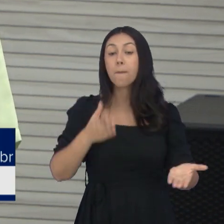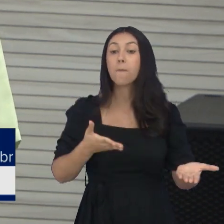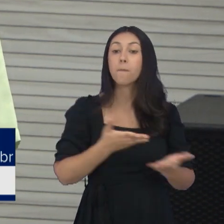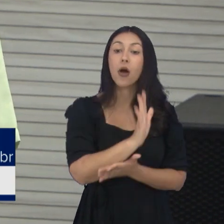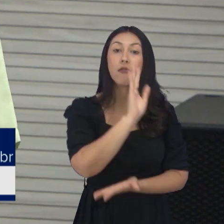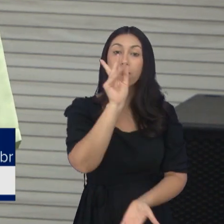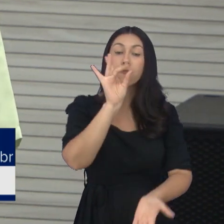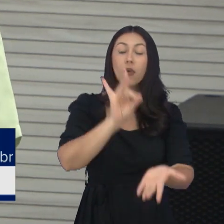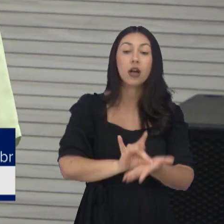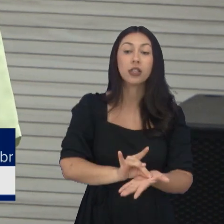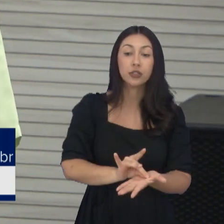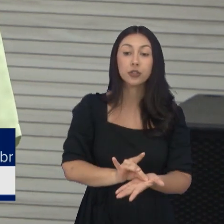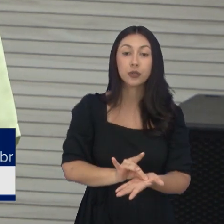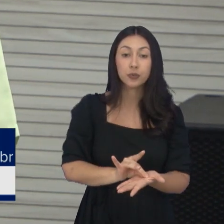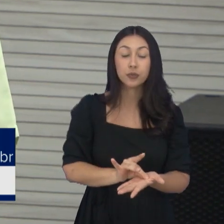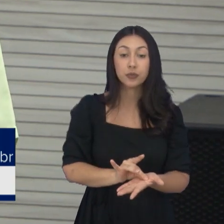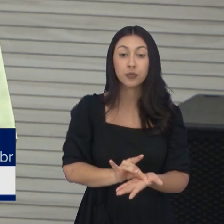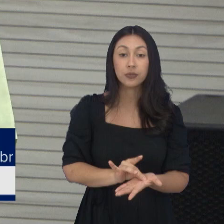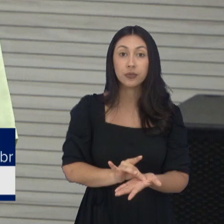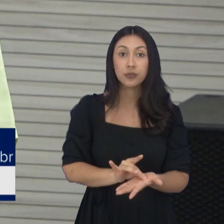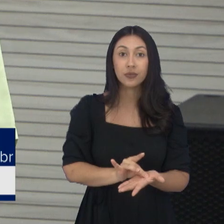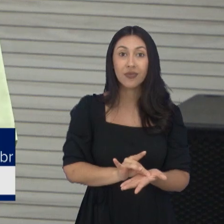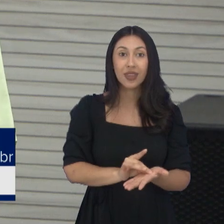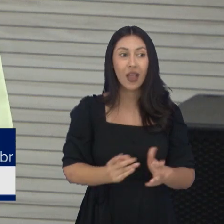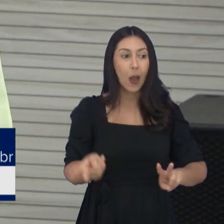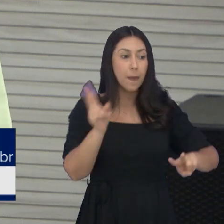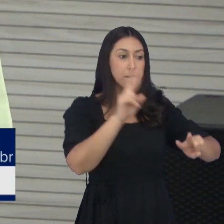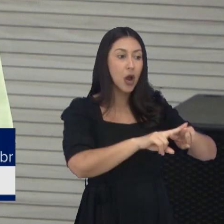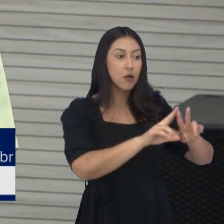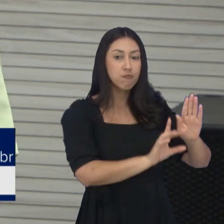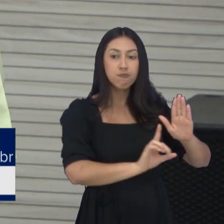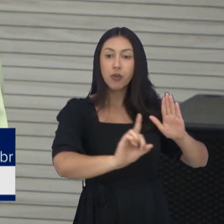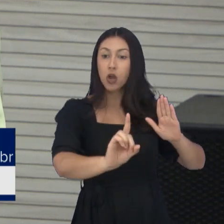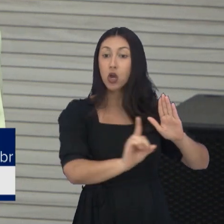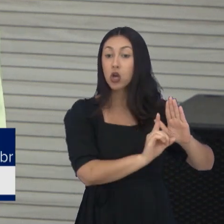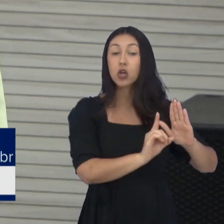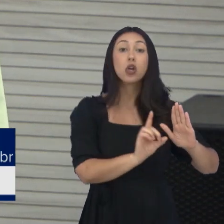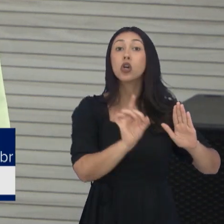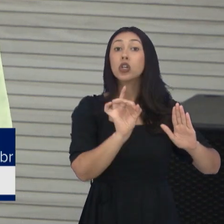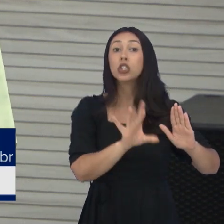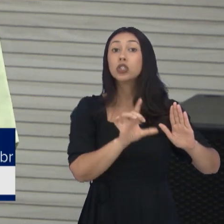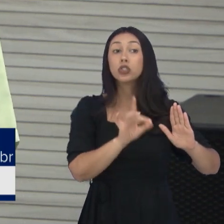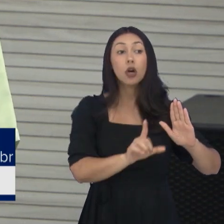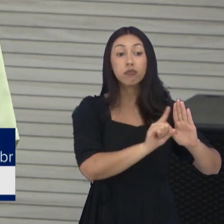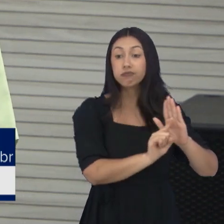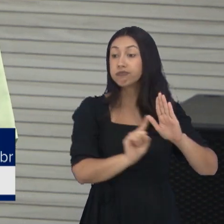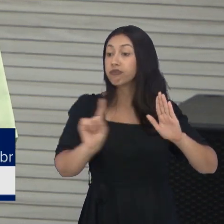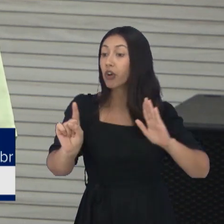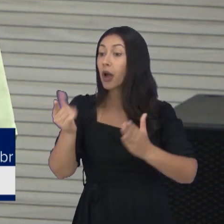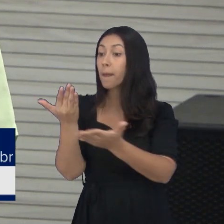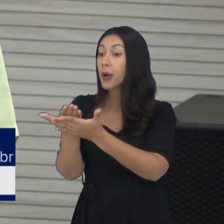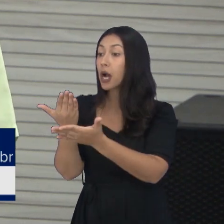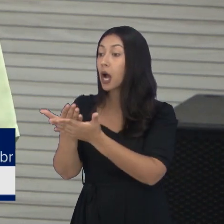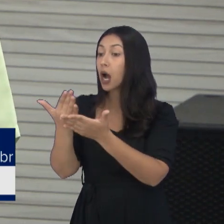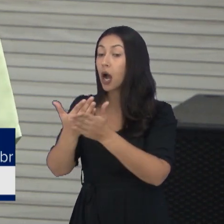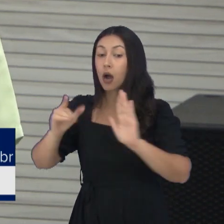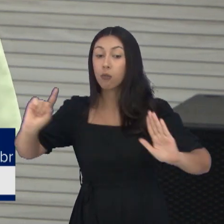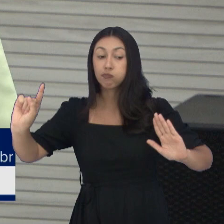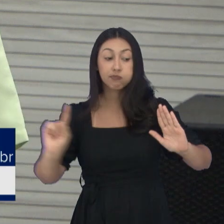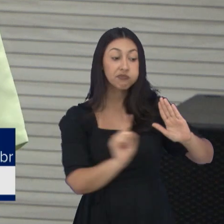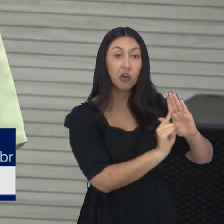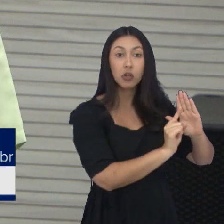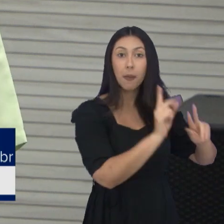senhor presidente, a saidinha será apenas para o preso poder estudar. Esse tipo de